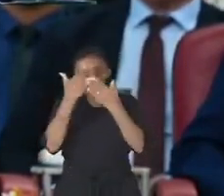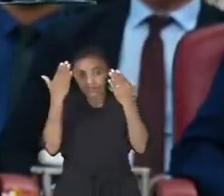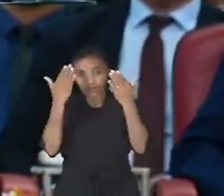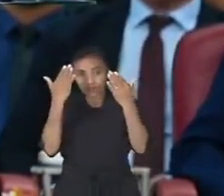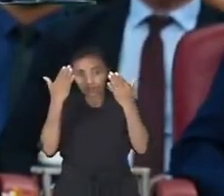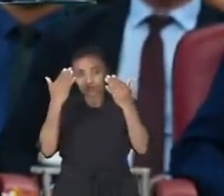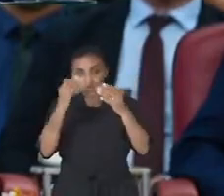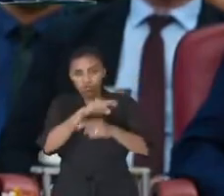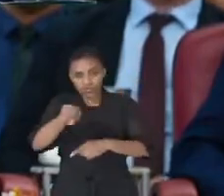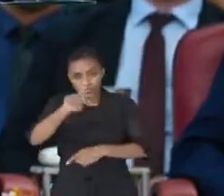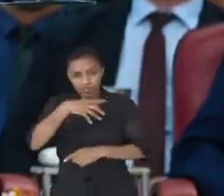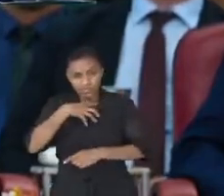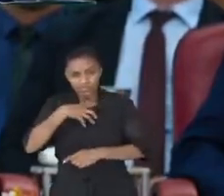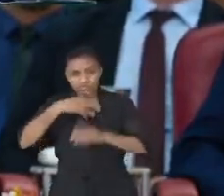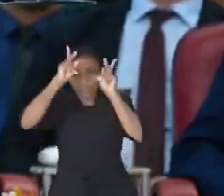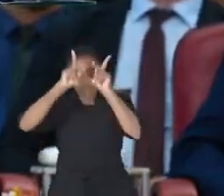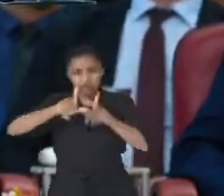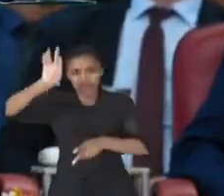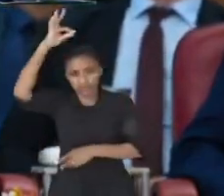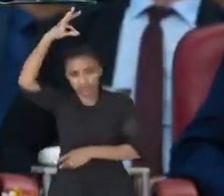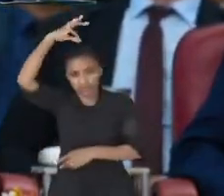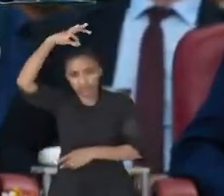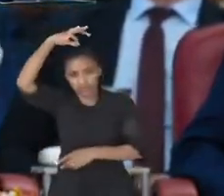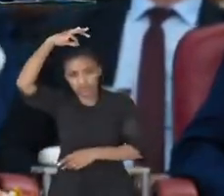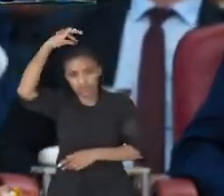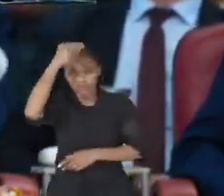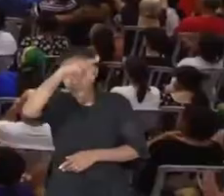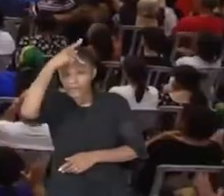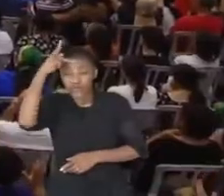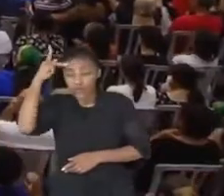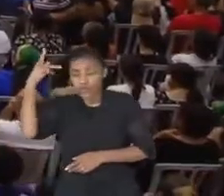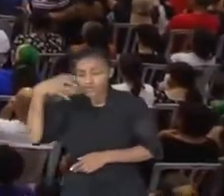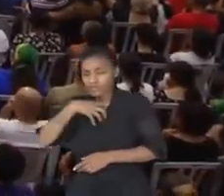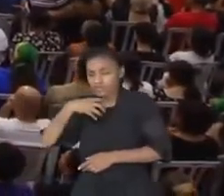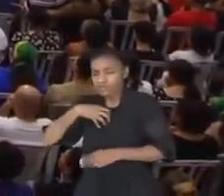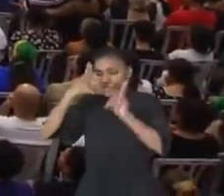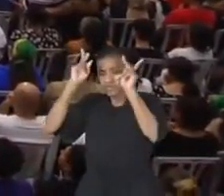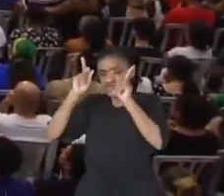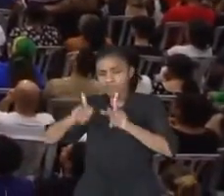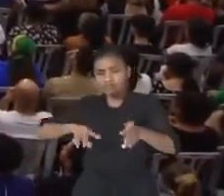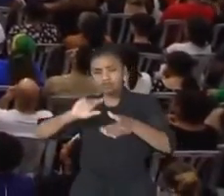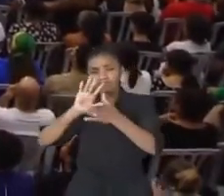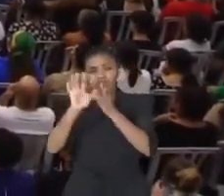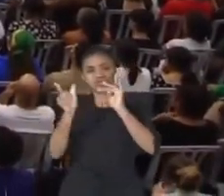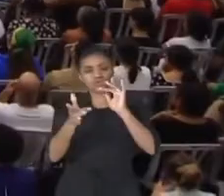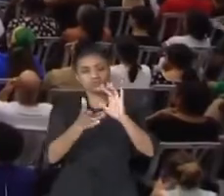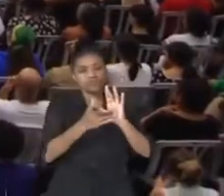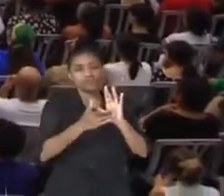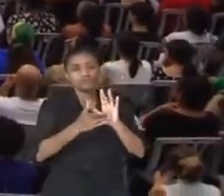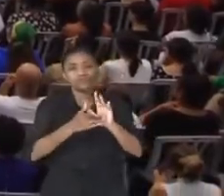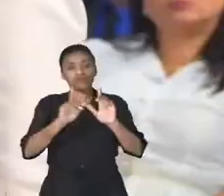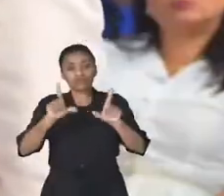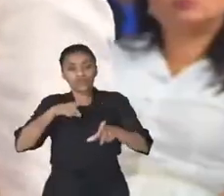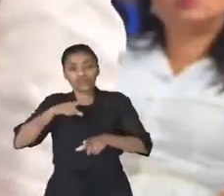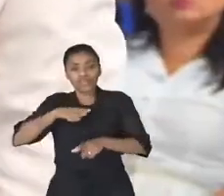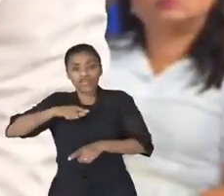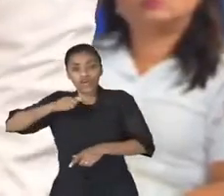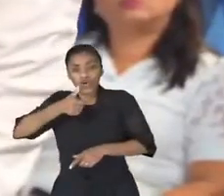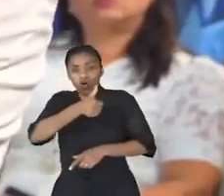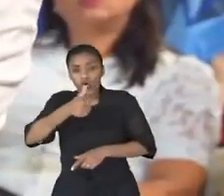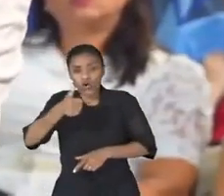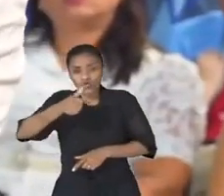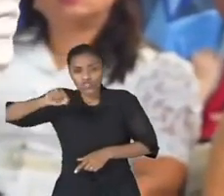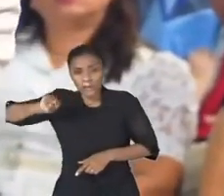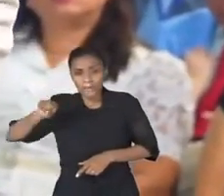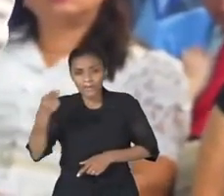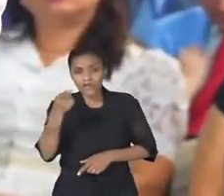está sentindo essa presença aqui. Porque quem sente essa presença pode se levantar contra ele 11 mil demônios. 1000 cai